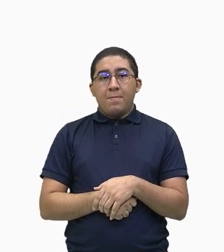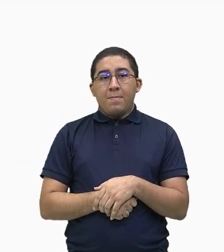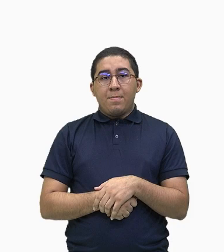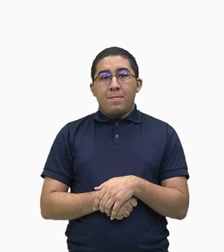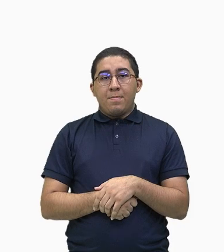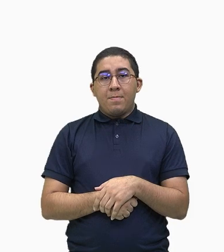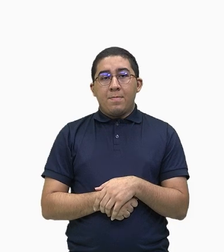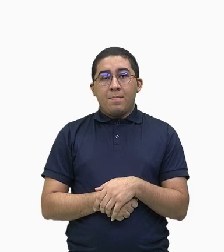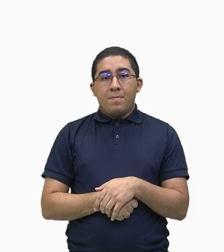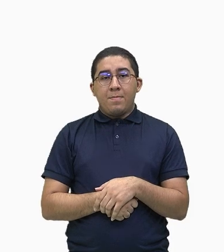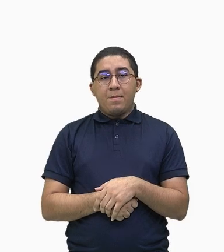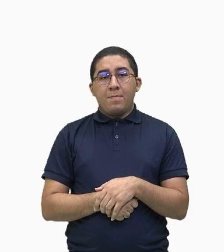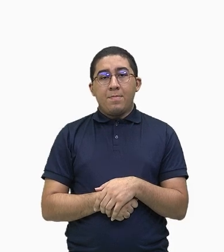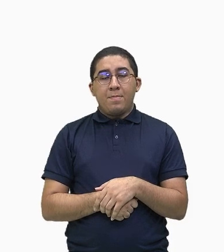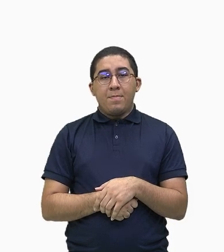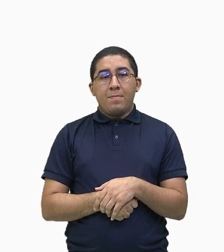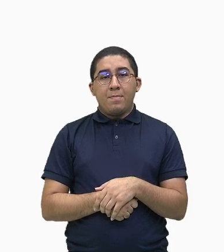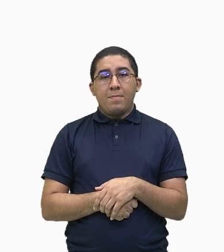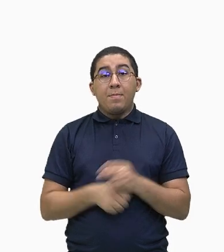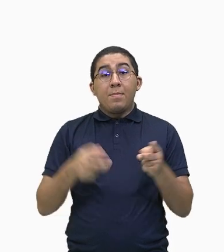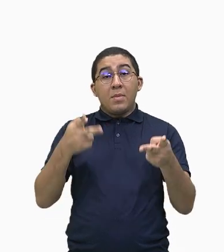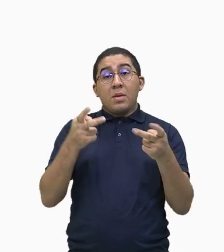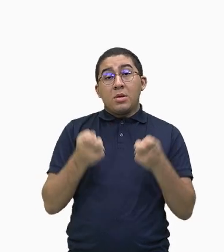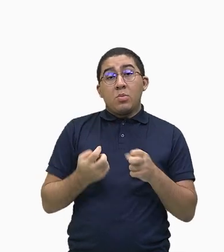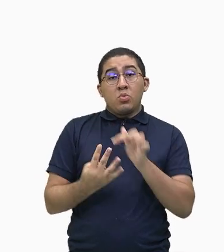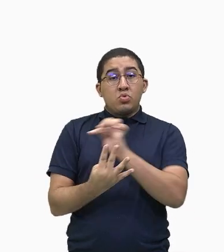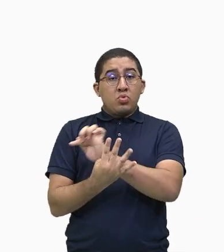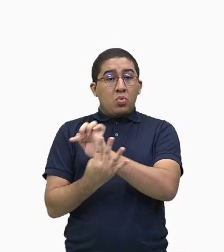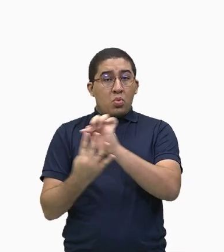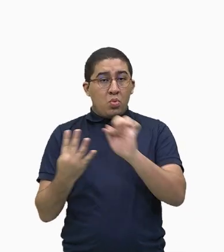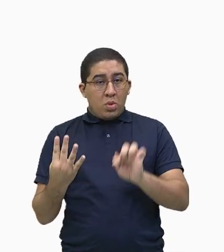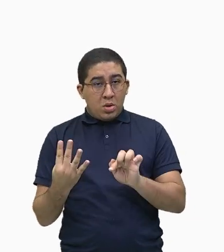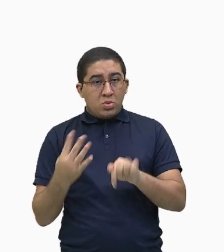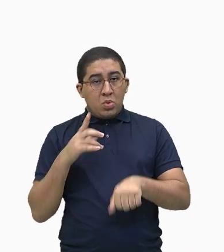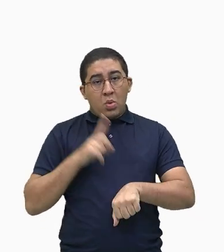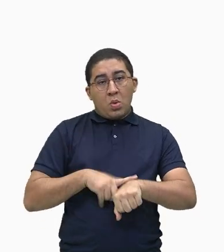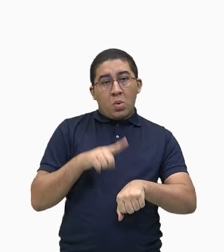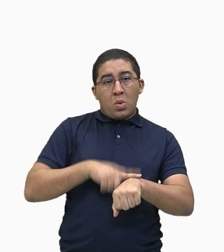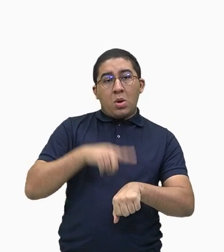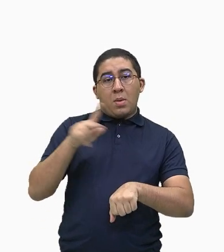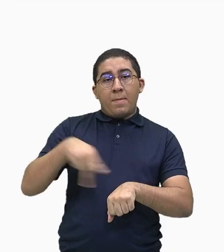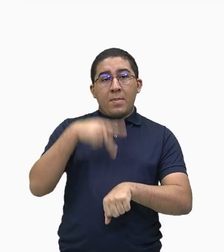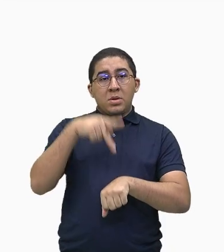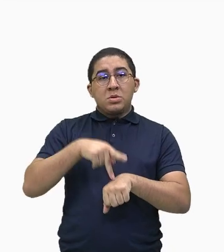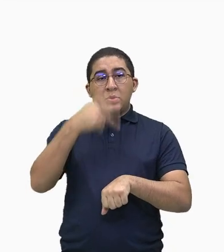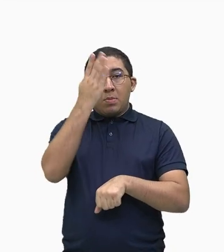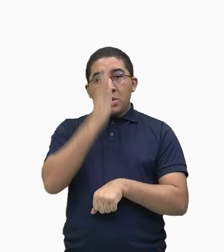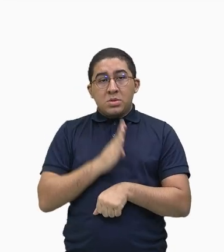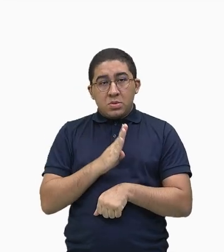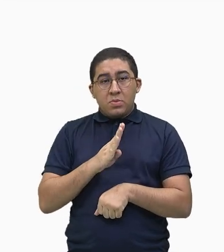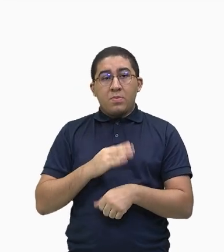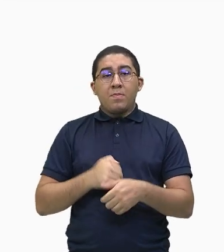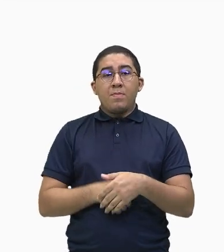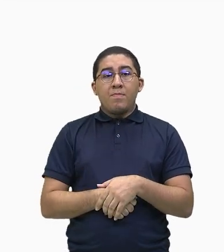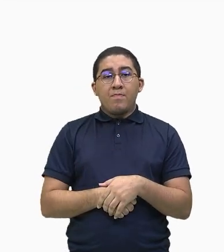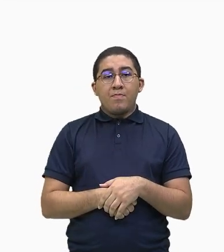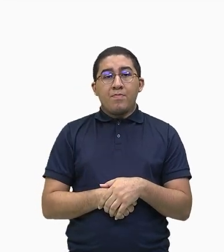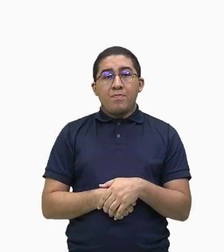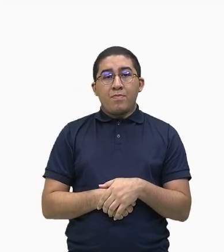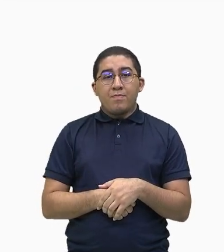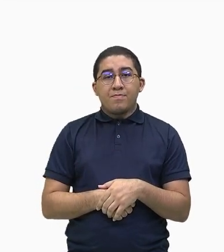os 4 fusos horários do território brasileiro. Então, nós vamos ter o